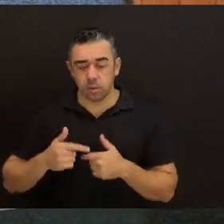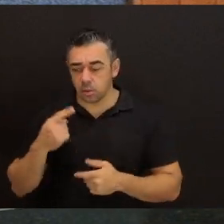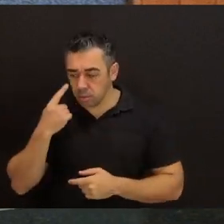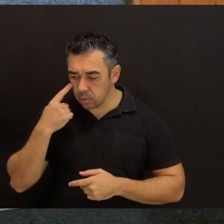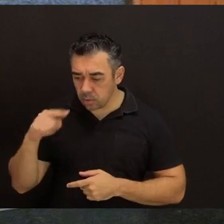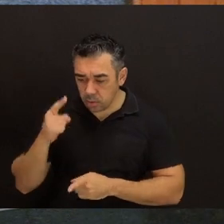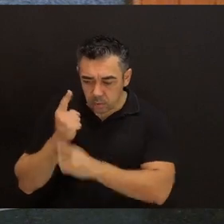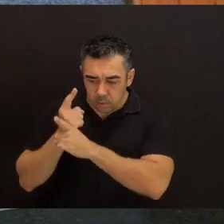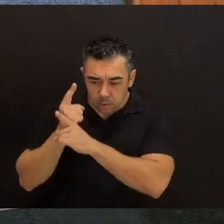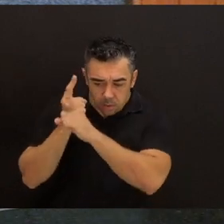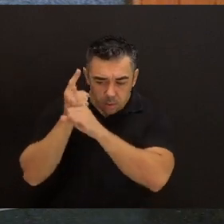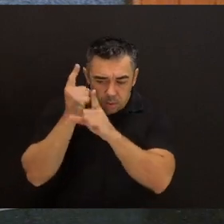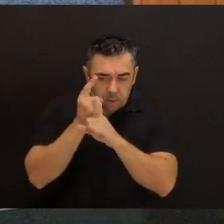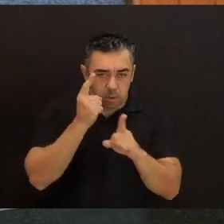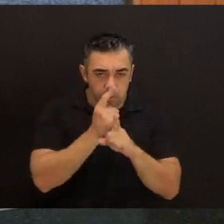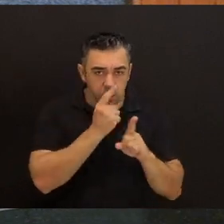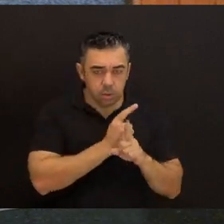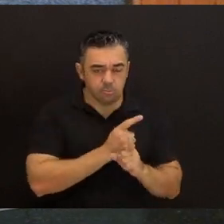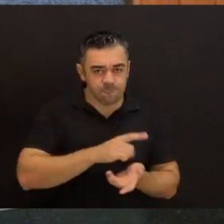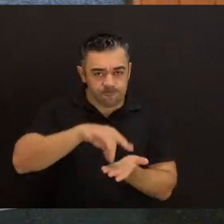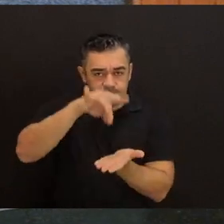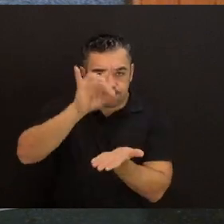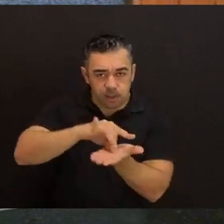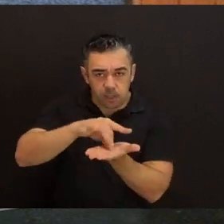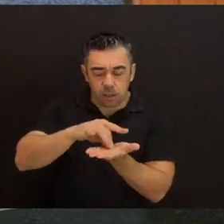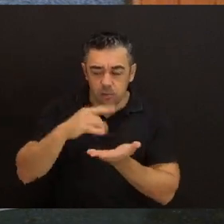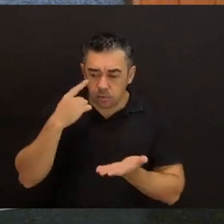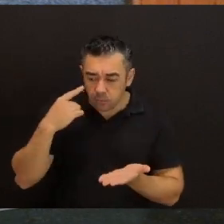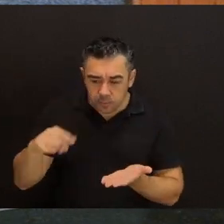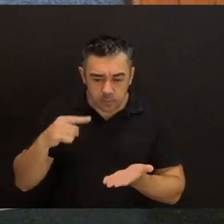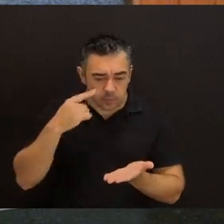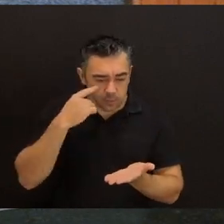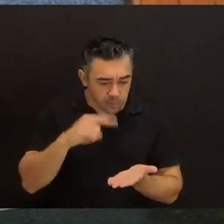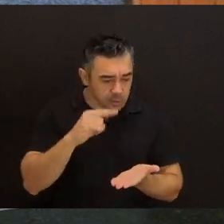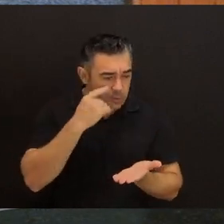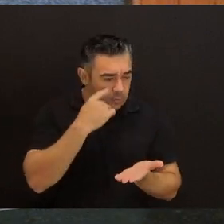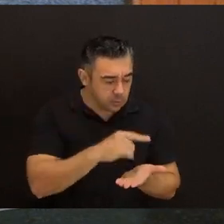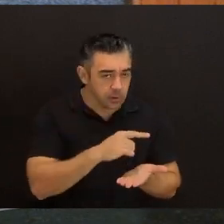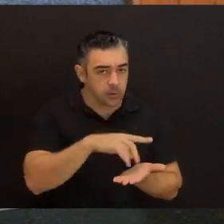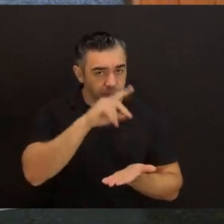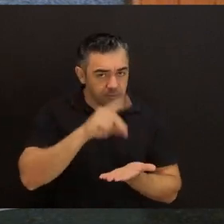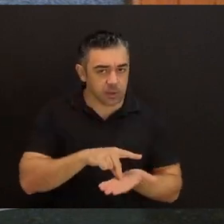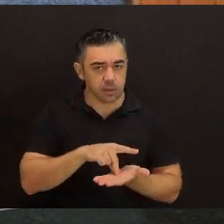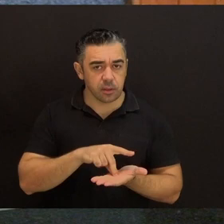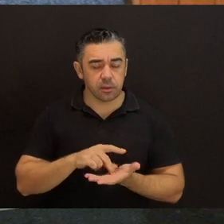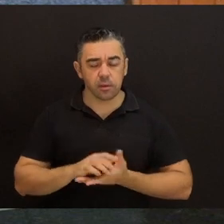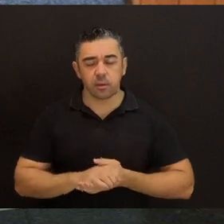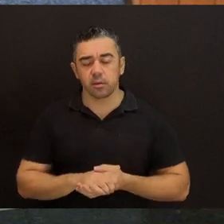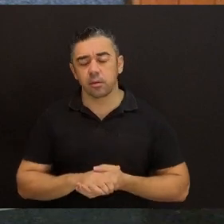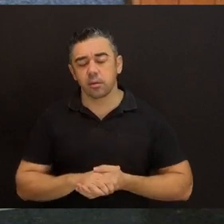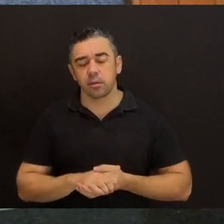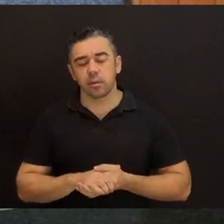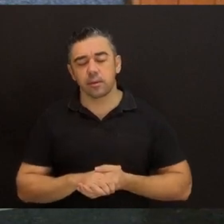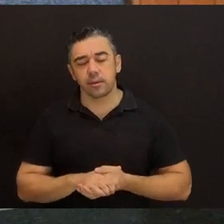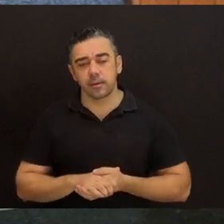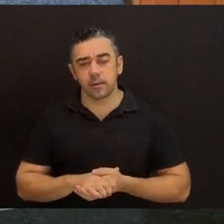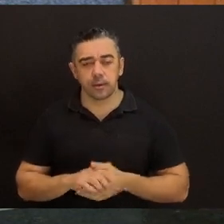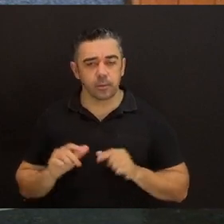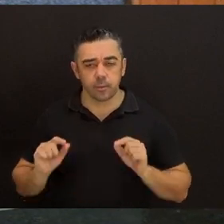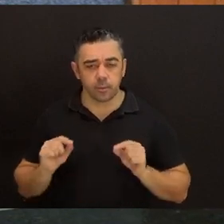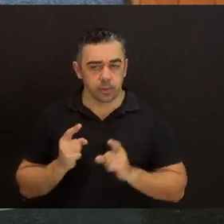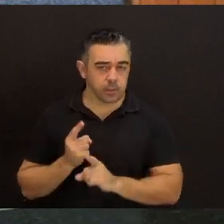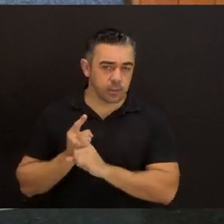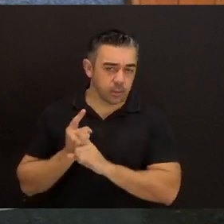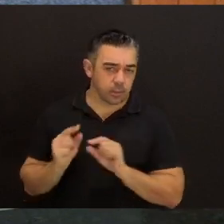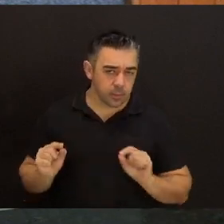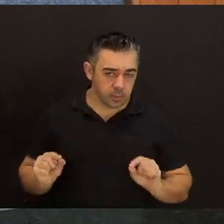constate aqui Seja fidedigno você já verídico e verdadeiro com a realidade e o que nós constatamos lá